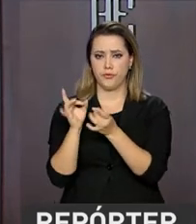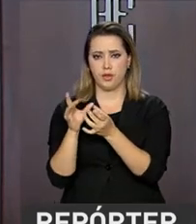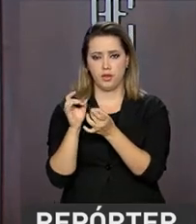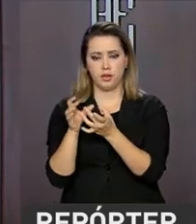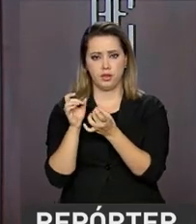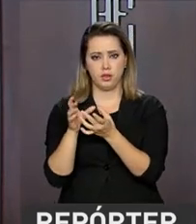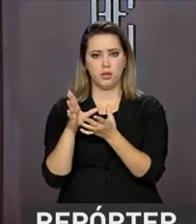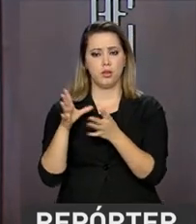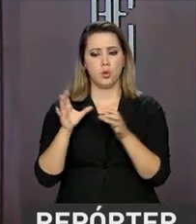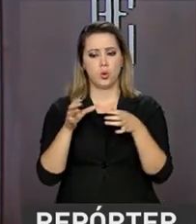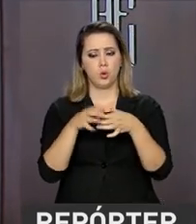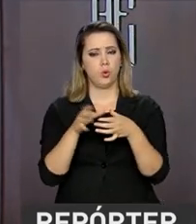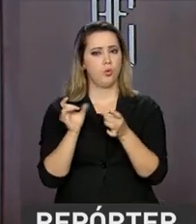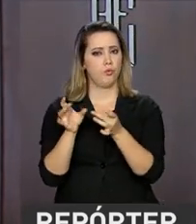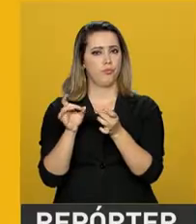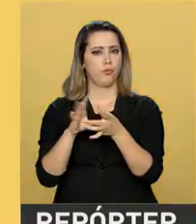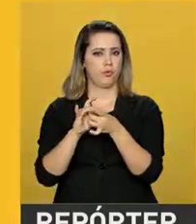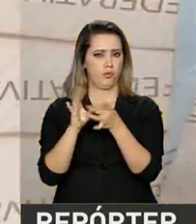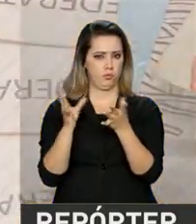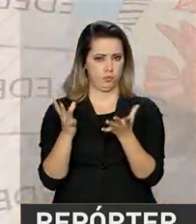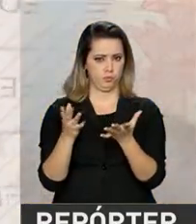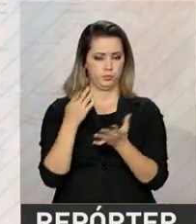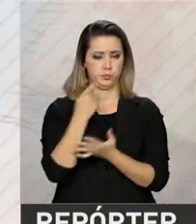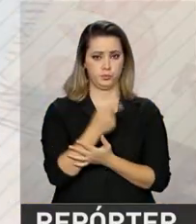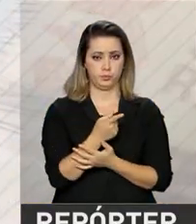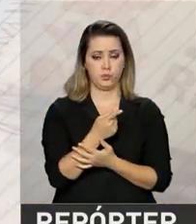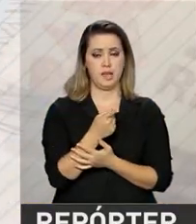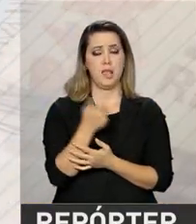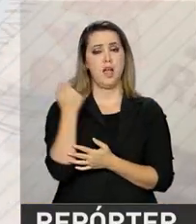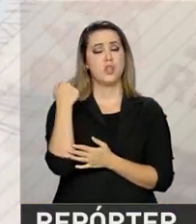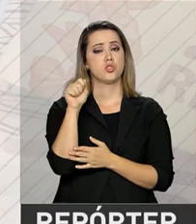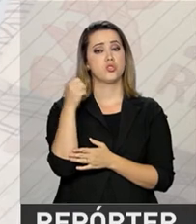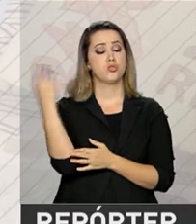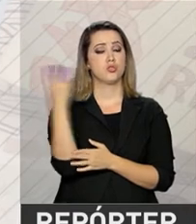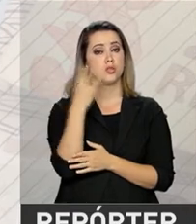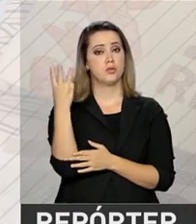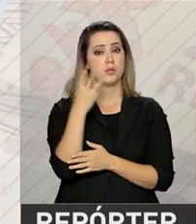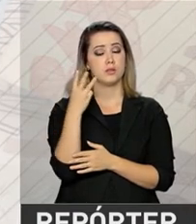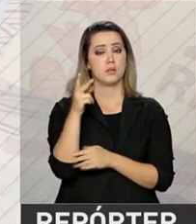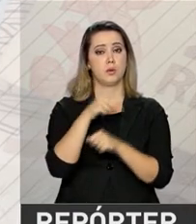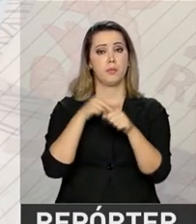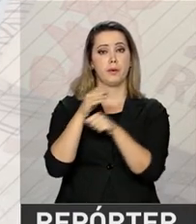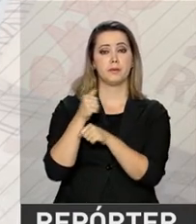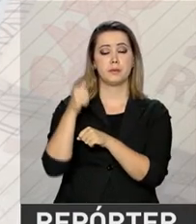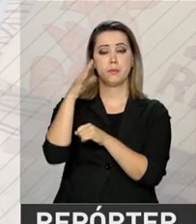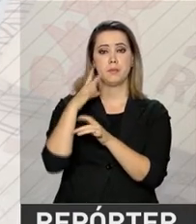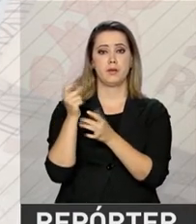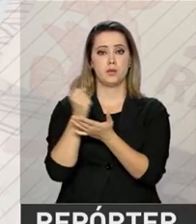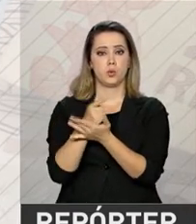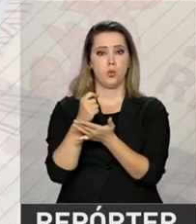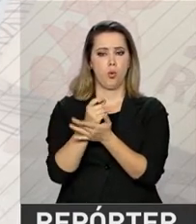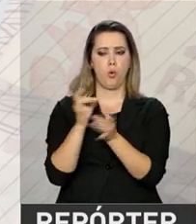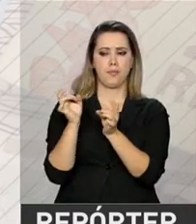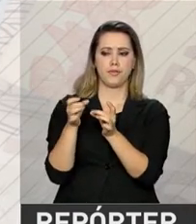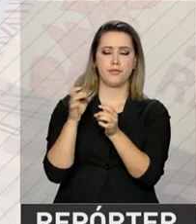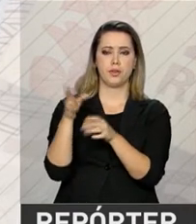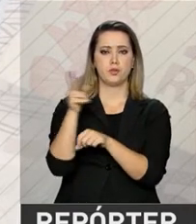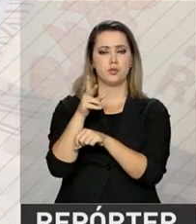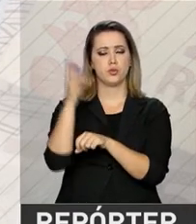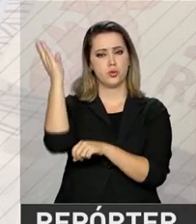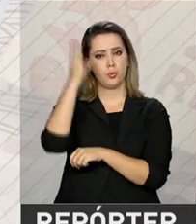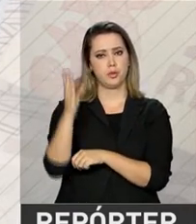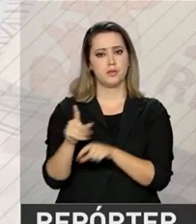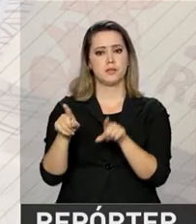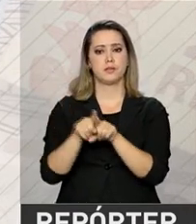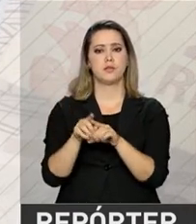de ser uma zona de livre comércio a argentina é o terceiro maior parceiro comercial do brasil no mundo atrás apenas da china e dos estados